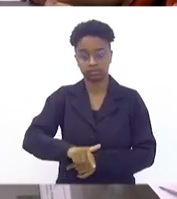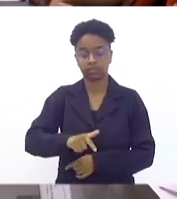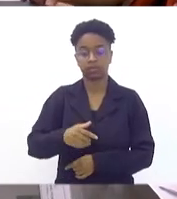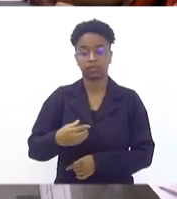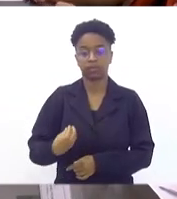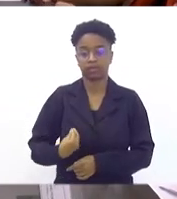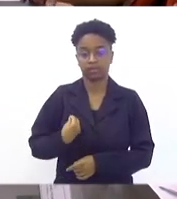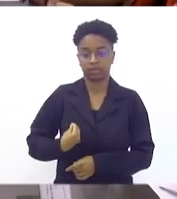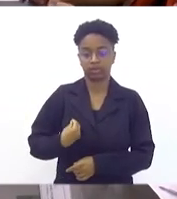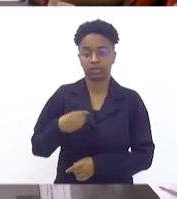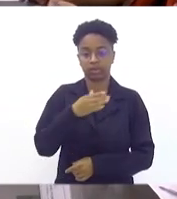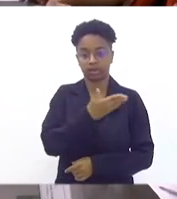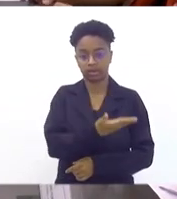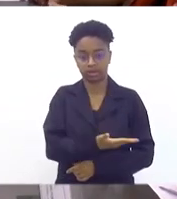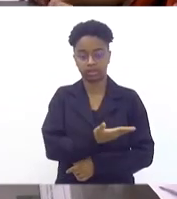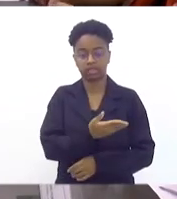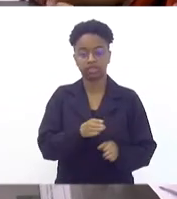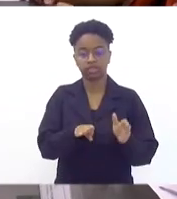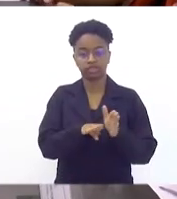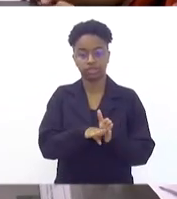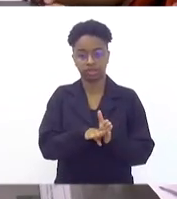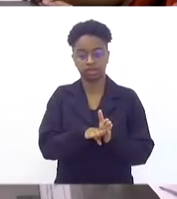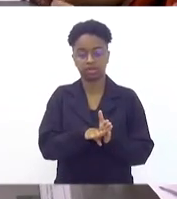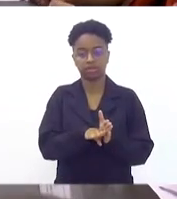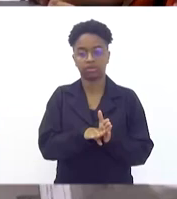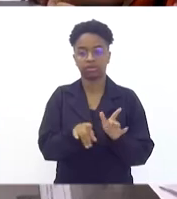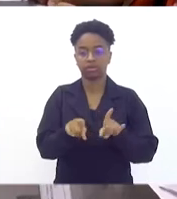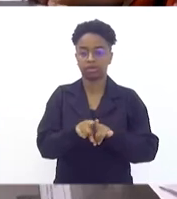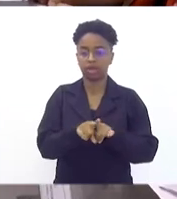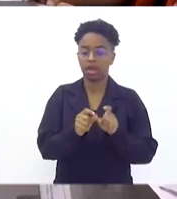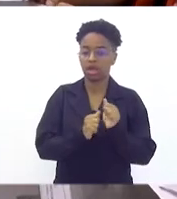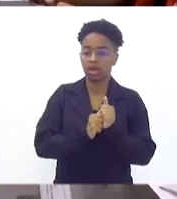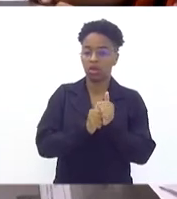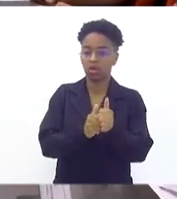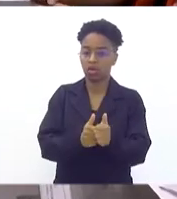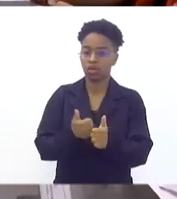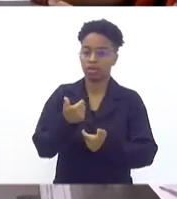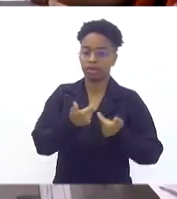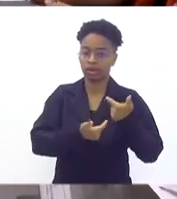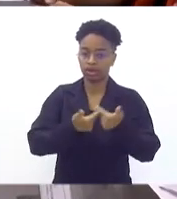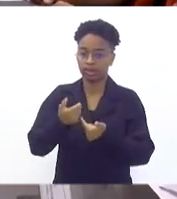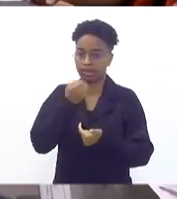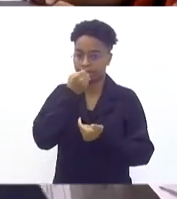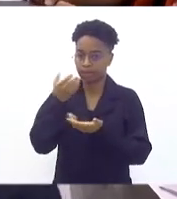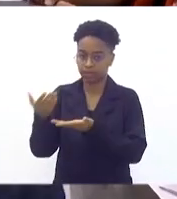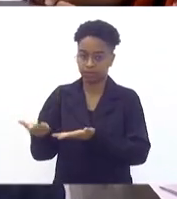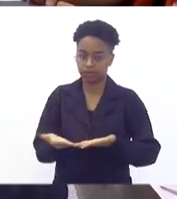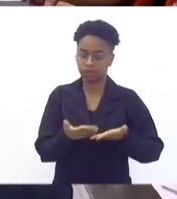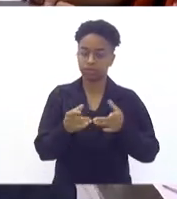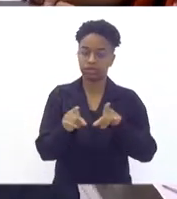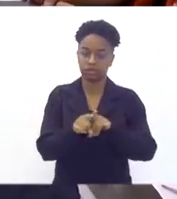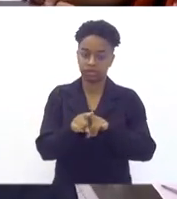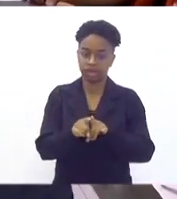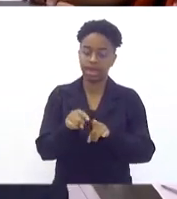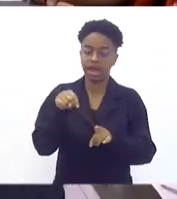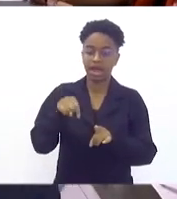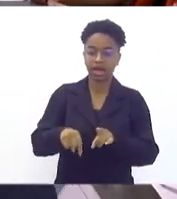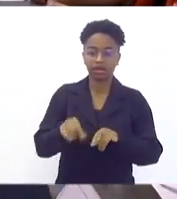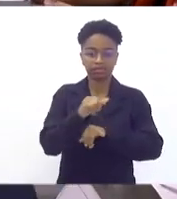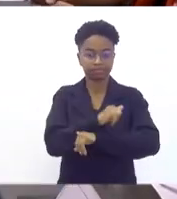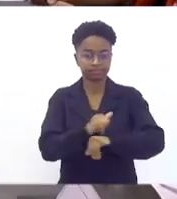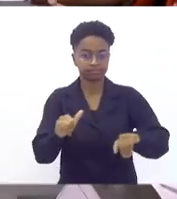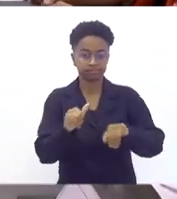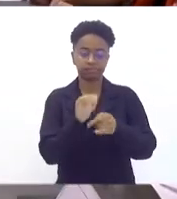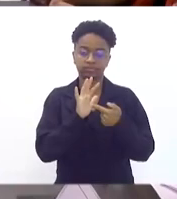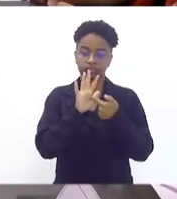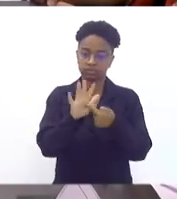Harley mas chegando aqui para acompanhar os trabalhos seja muito bem-vindo a sua casa tem manifestado isso aqui Assembleia